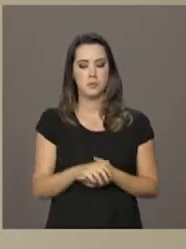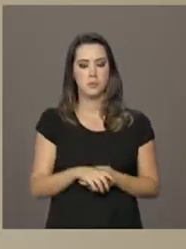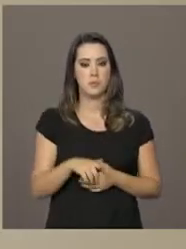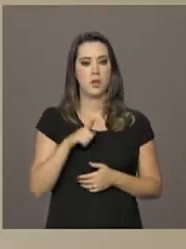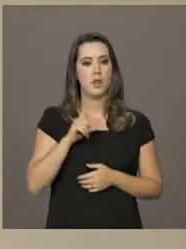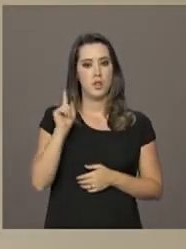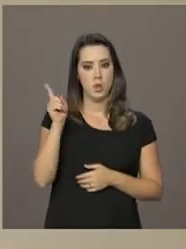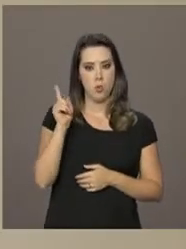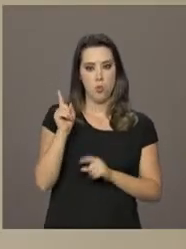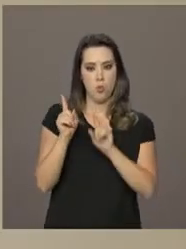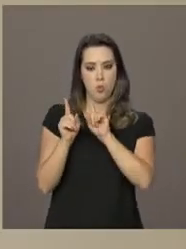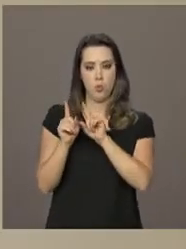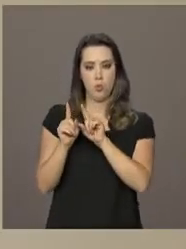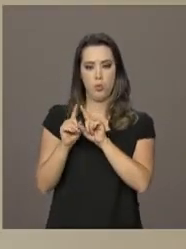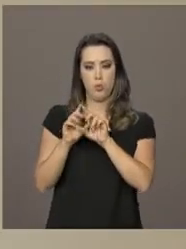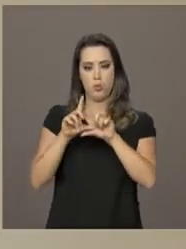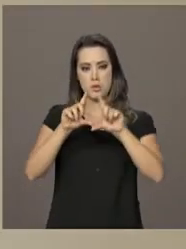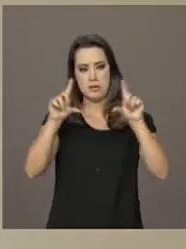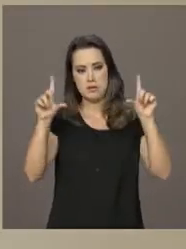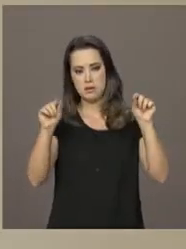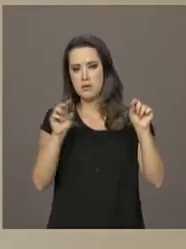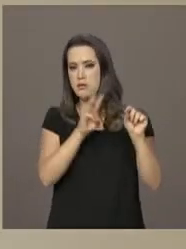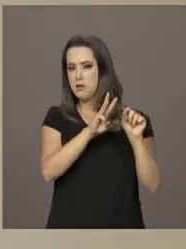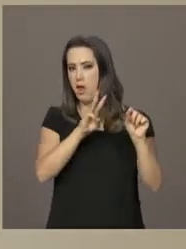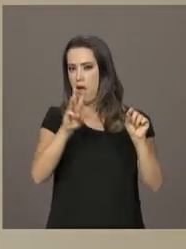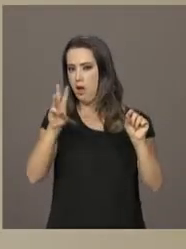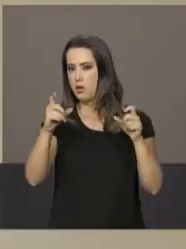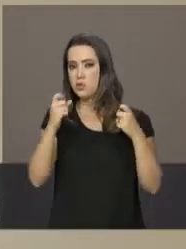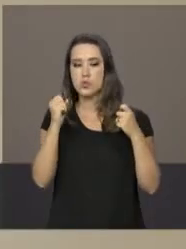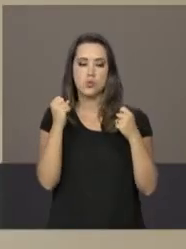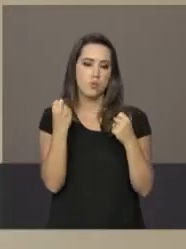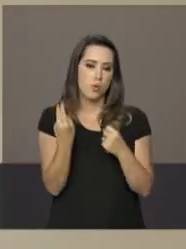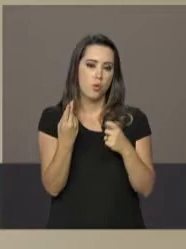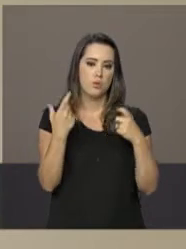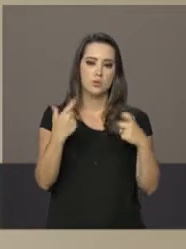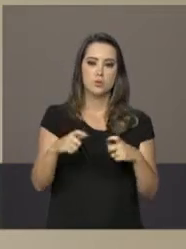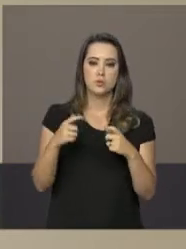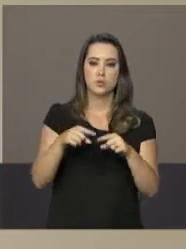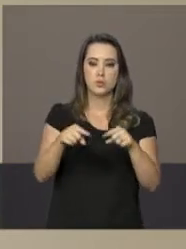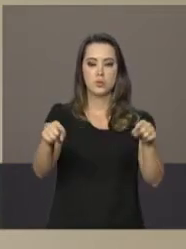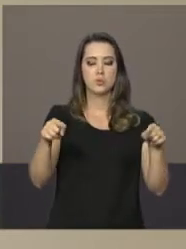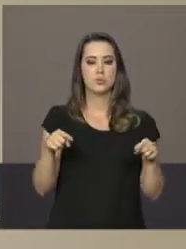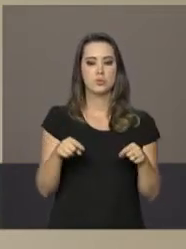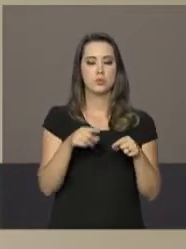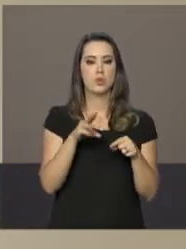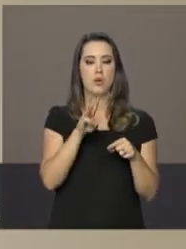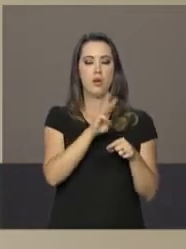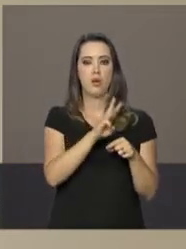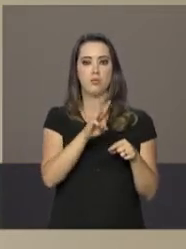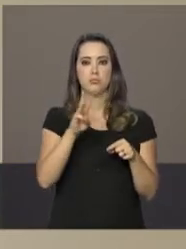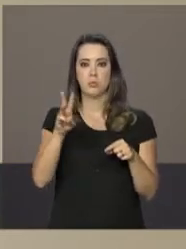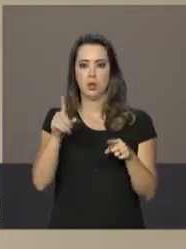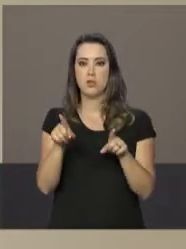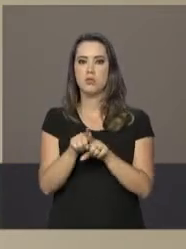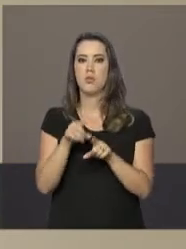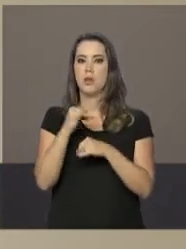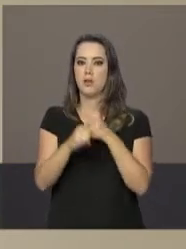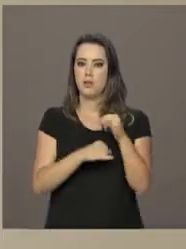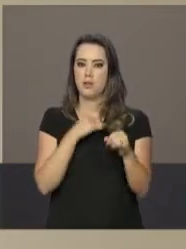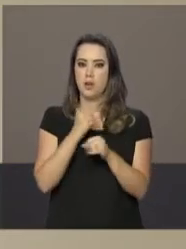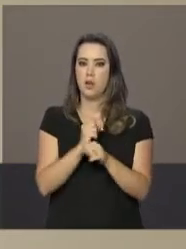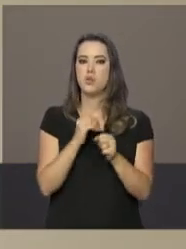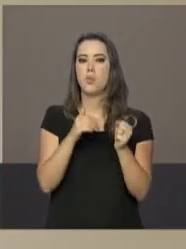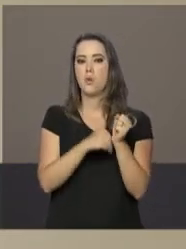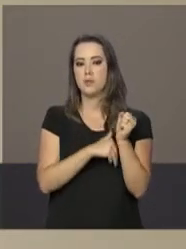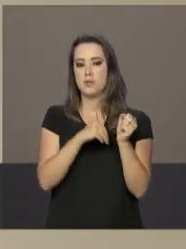portal do simples nacional ou no centro de atendimento virtual da receita federal ambos na internet é possível mediante senha